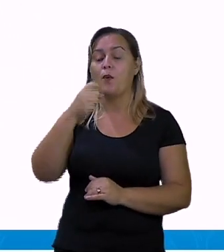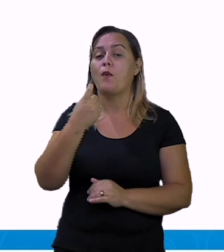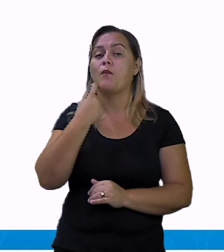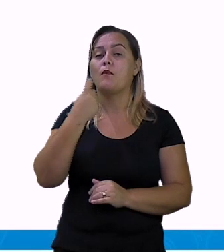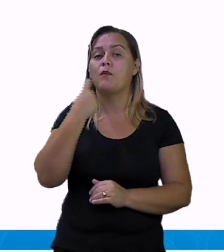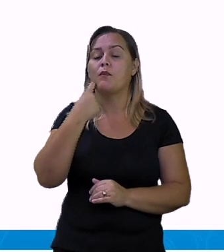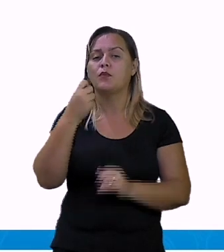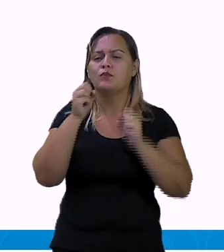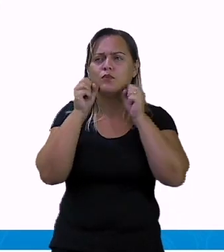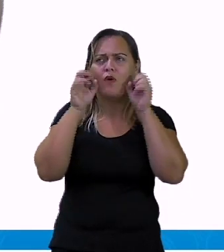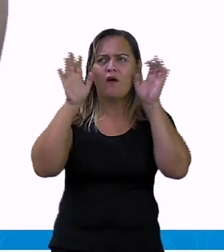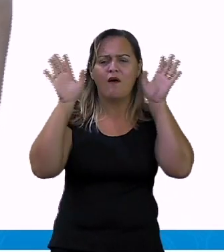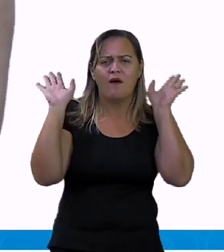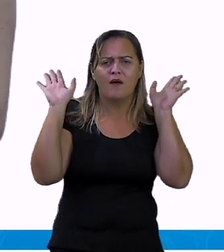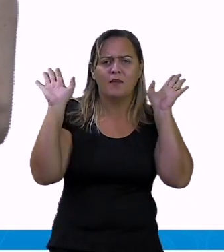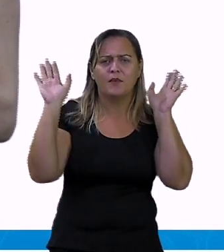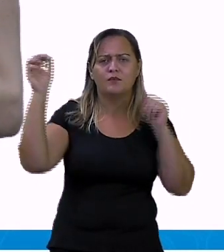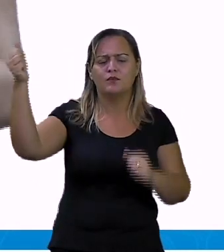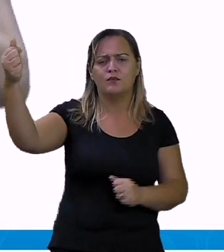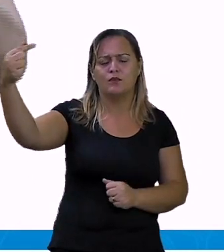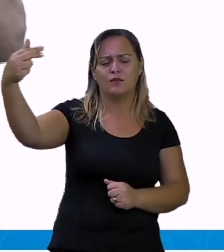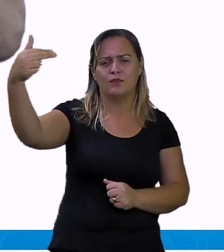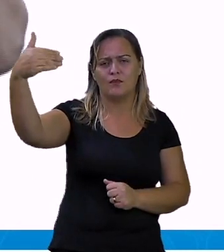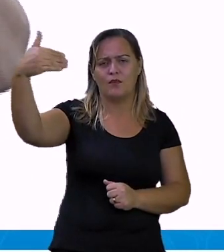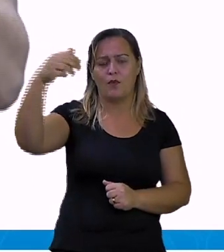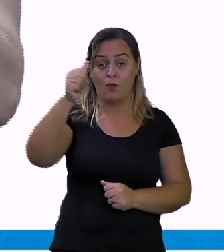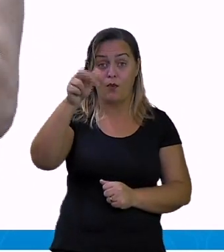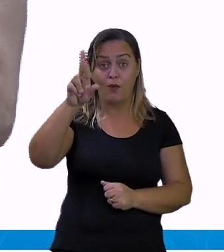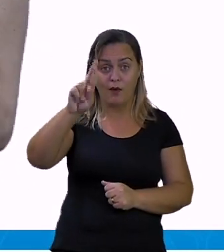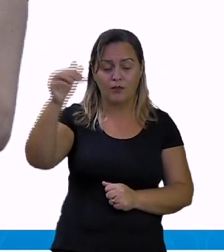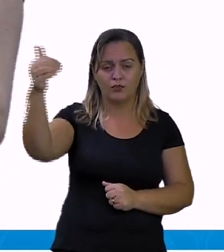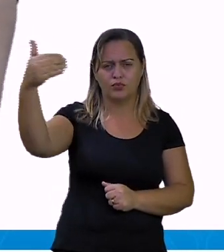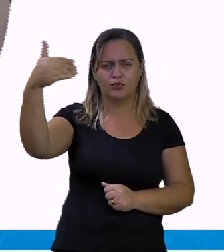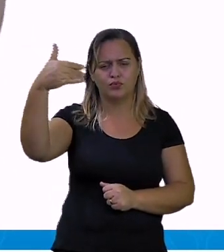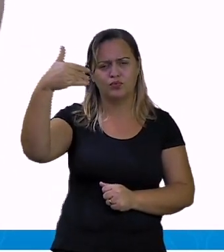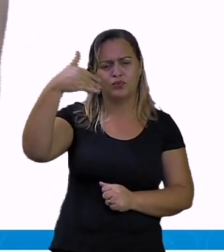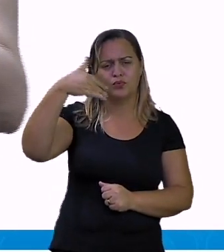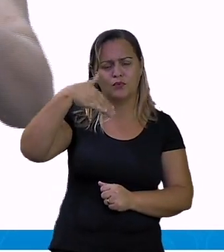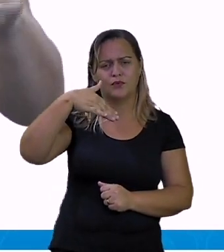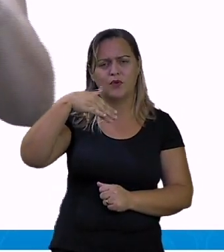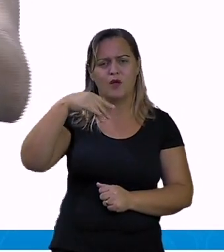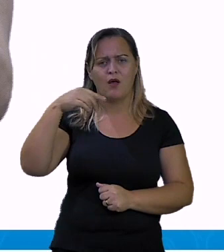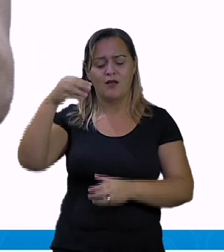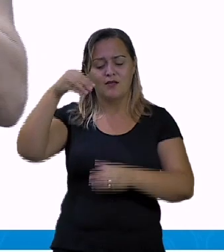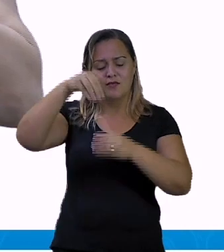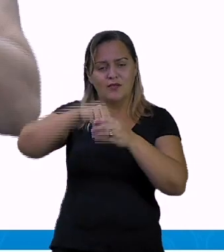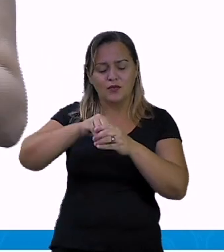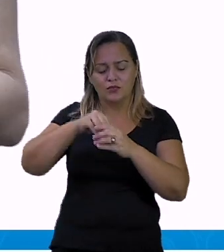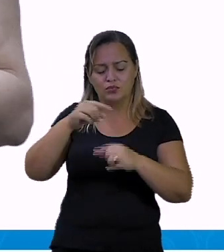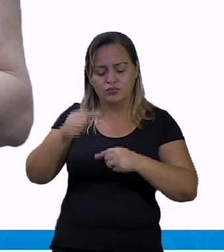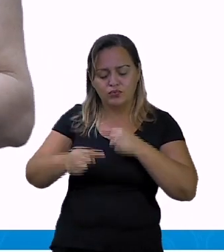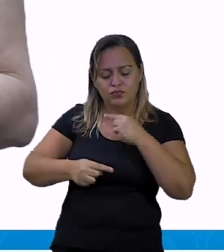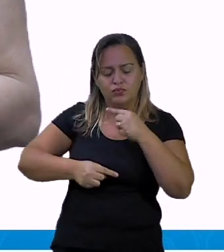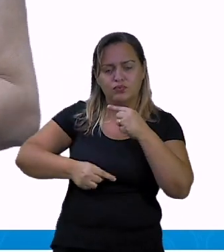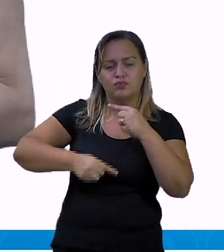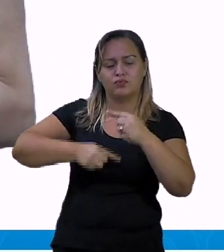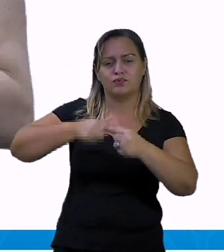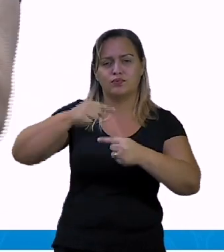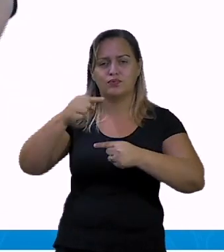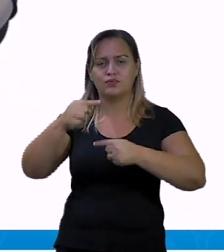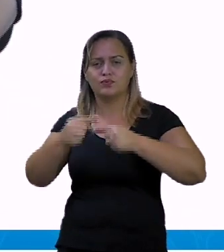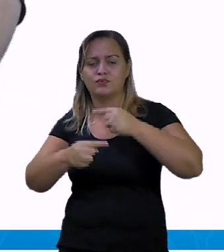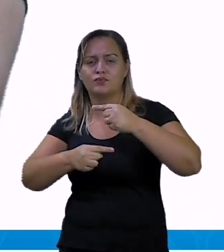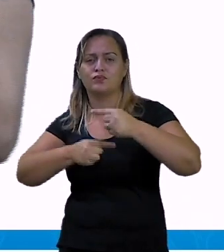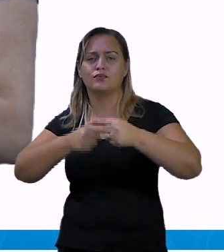dessas bancas aonde faz todo o processo de filtragem do